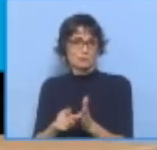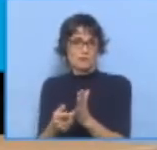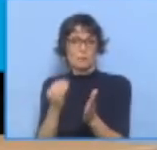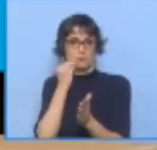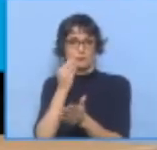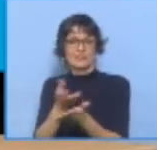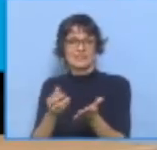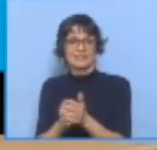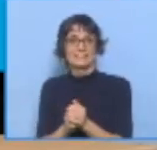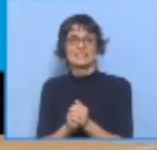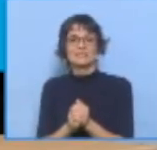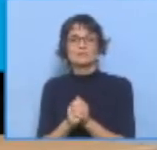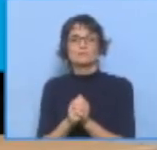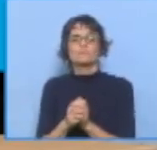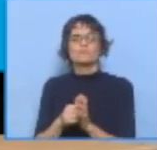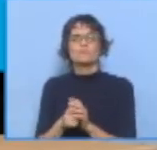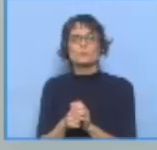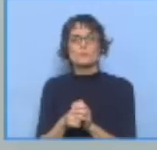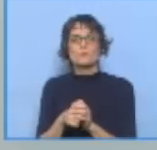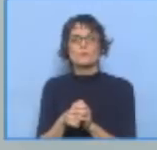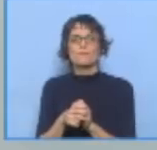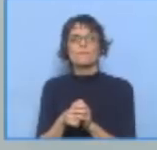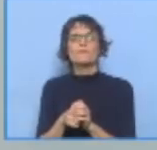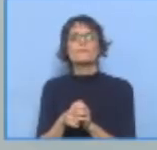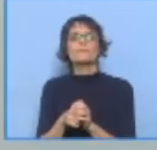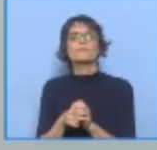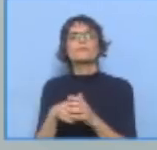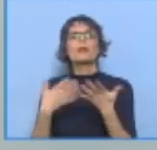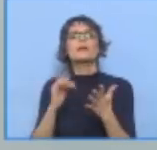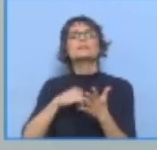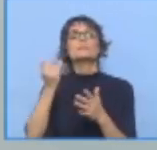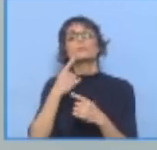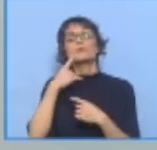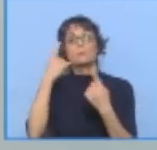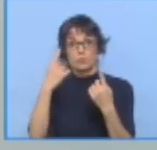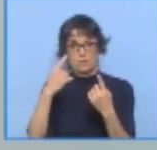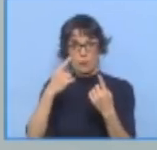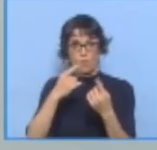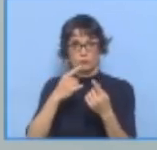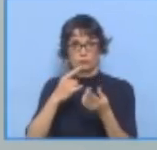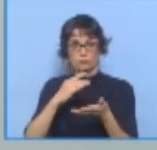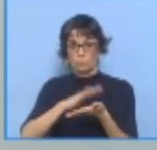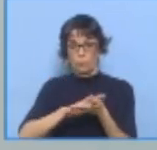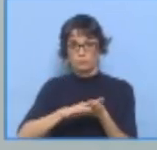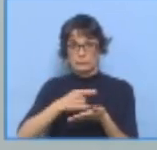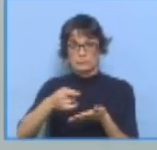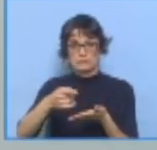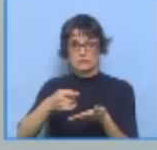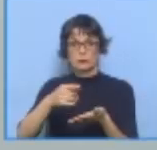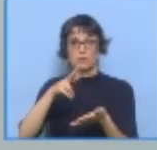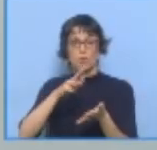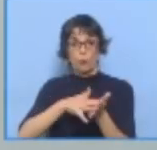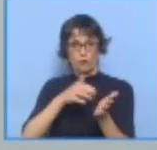uma participação sinodal. Depois da publicação, estando de facto as traduções fechadas, os textos aprovados,